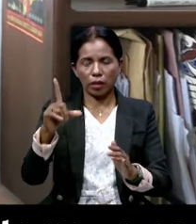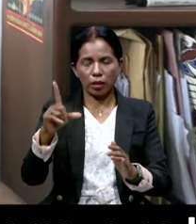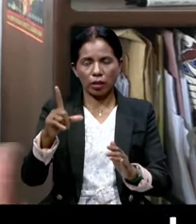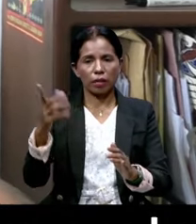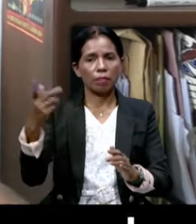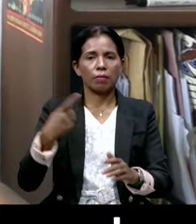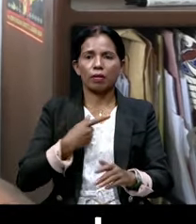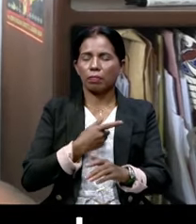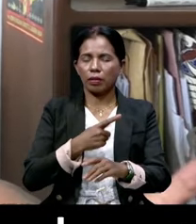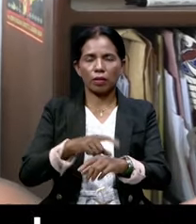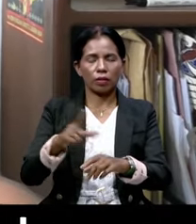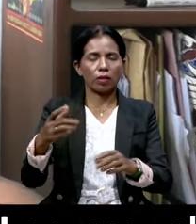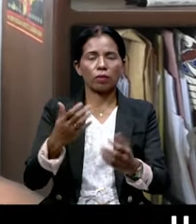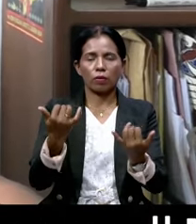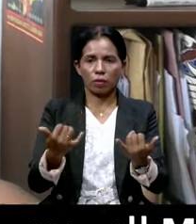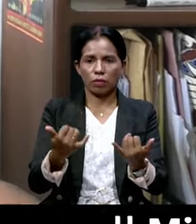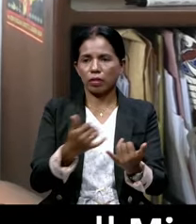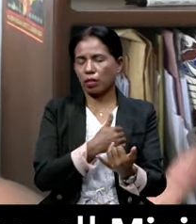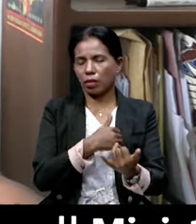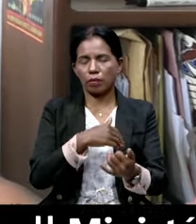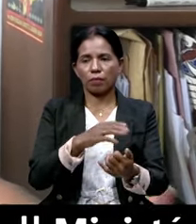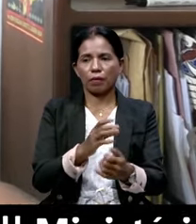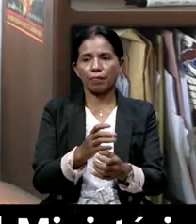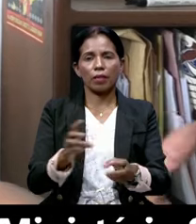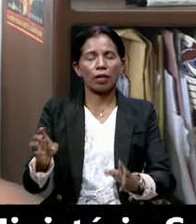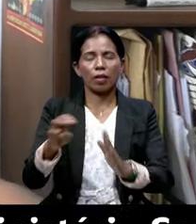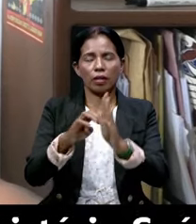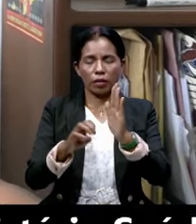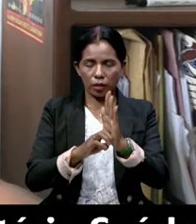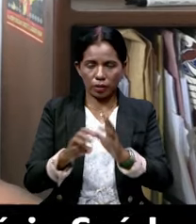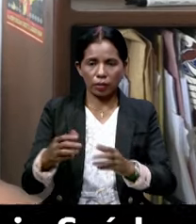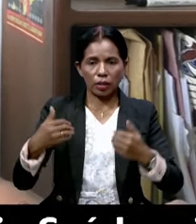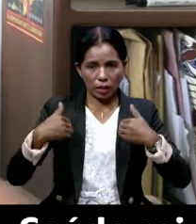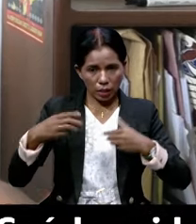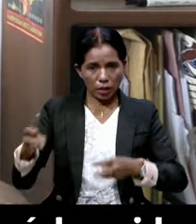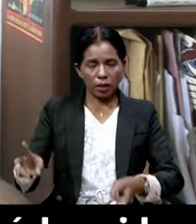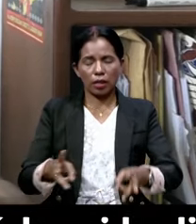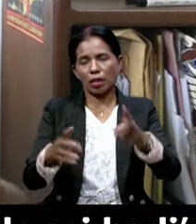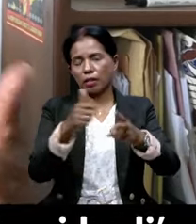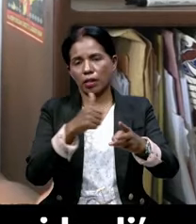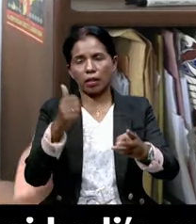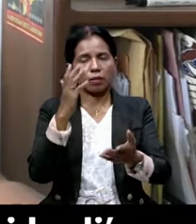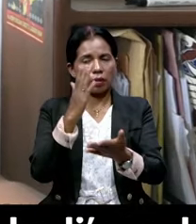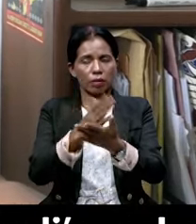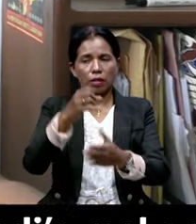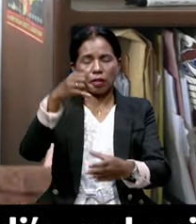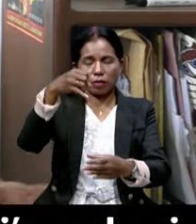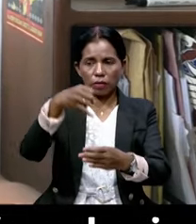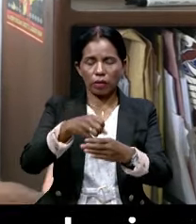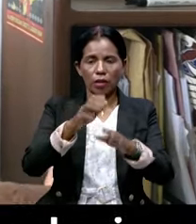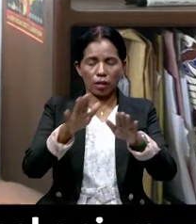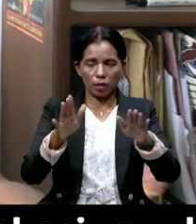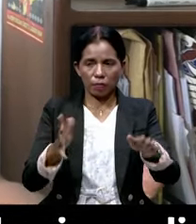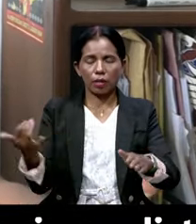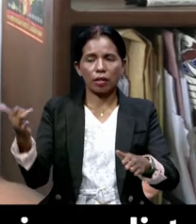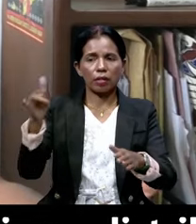be estado ia da meu selo ia da lan selo atu prevene kata envolvimento la barik